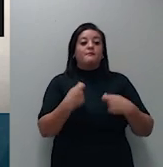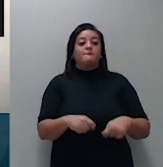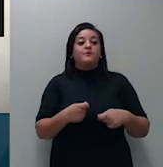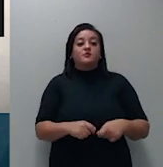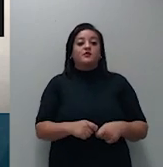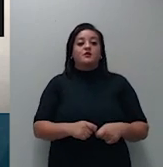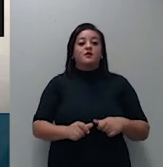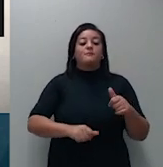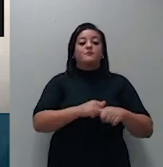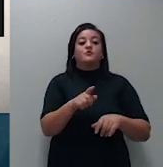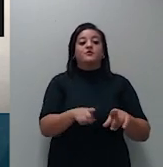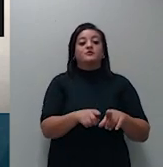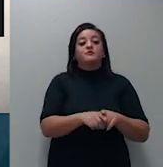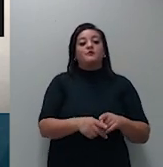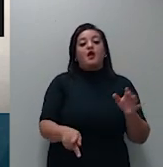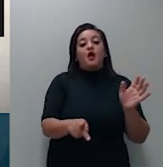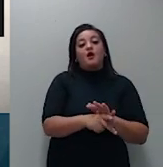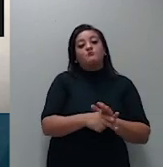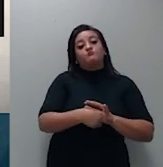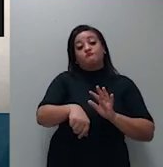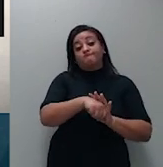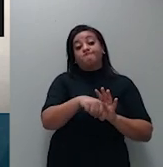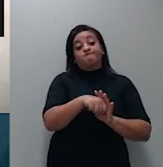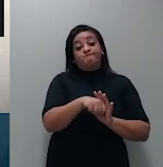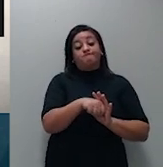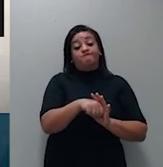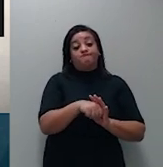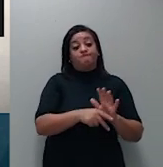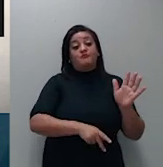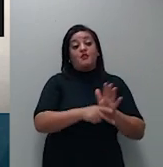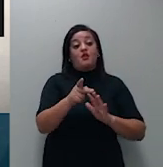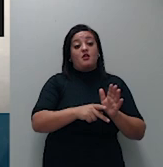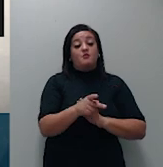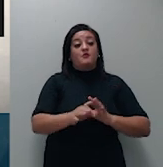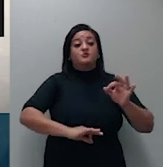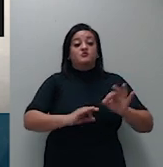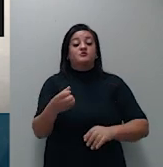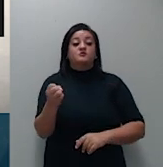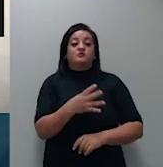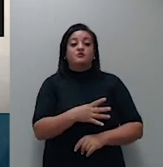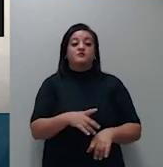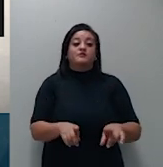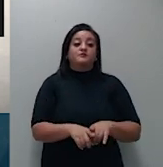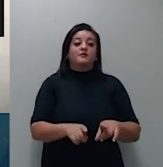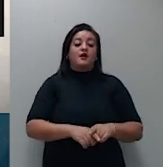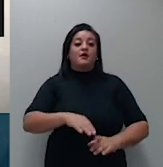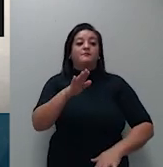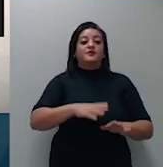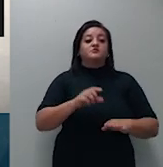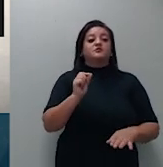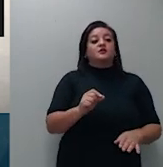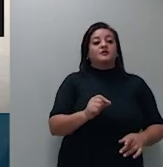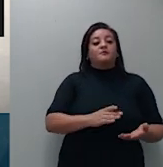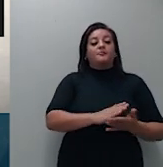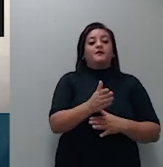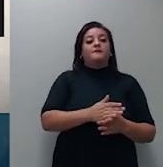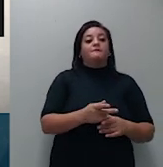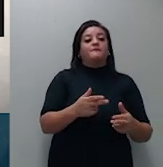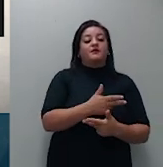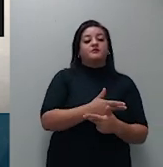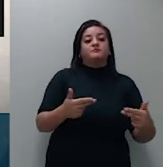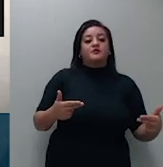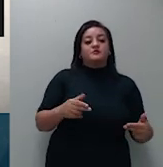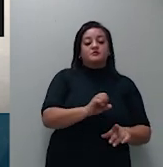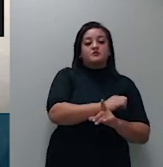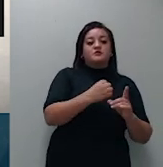poderia implicar também a própria em viabilidade do plano de reorganização na medida em que parte